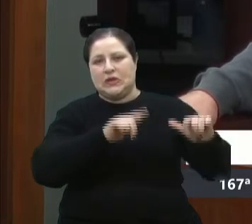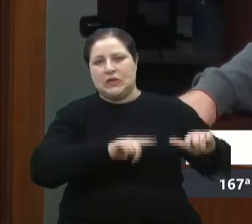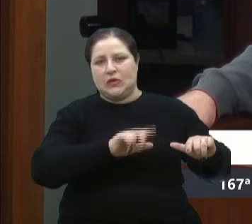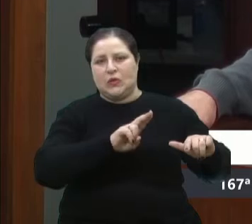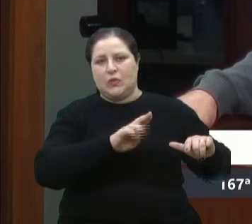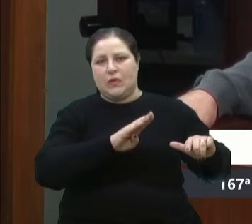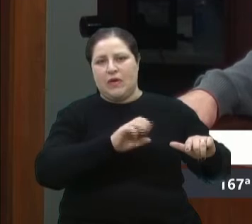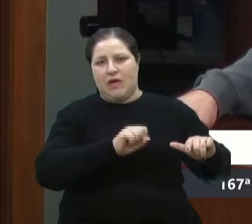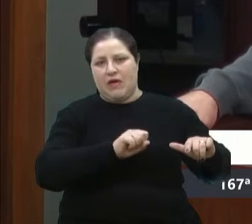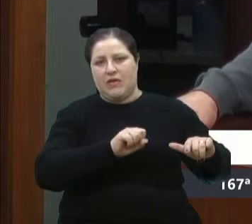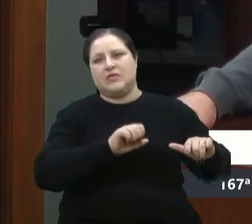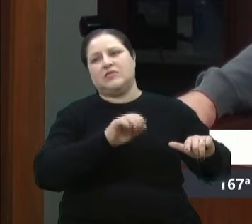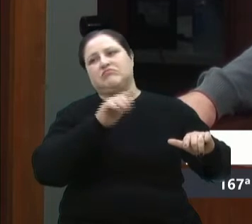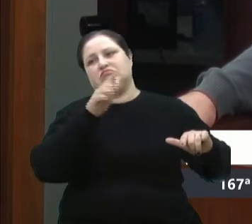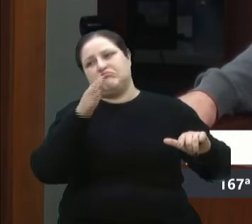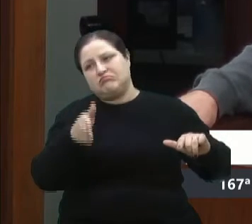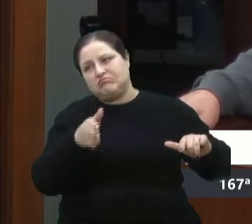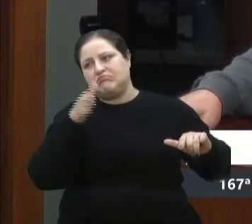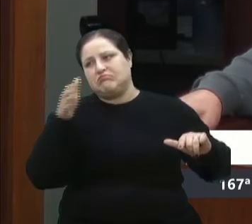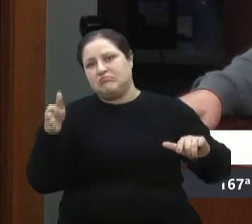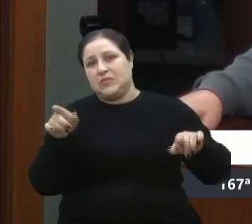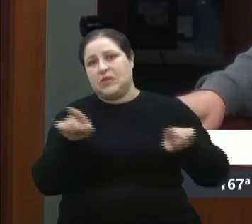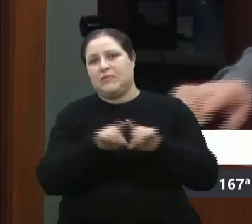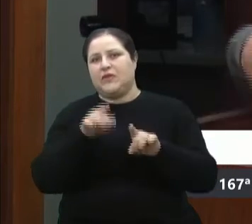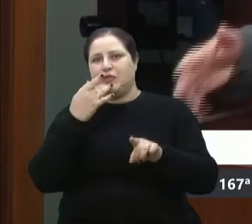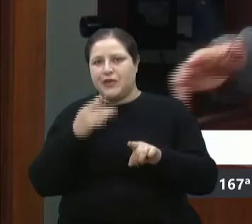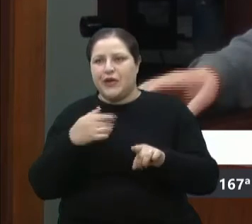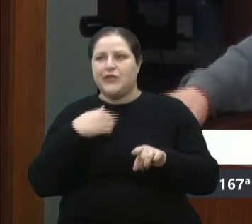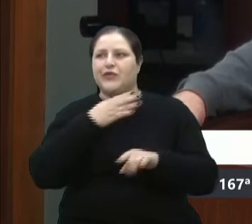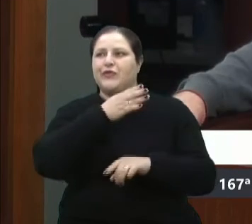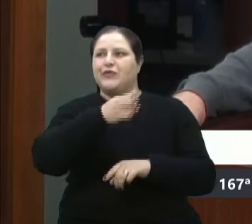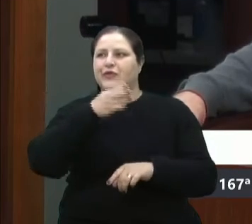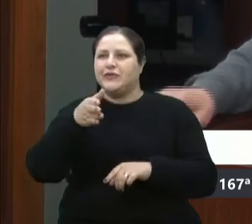algumas além do soro, que as pessoas já estão habituadas,